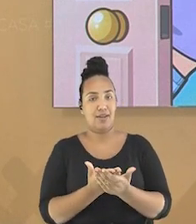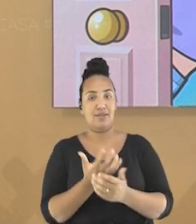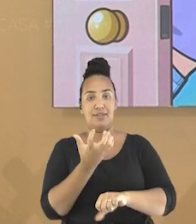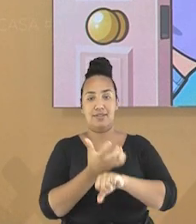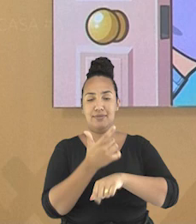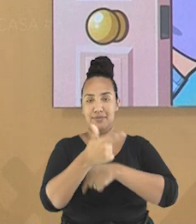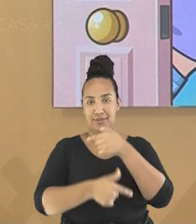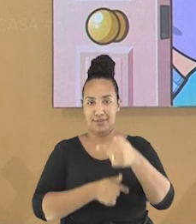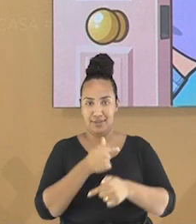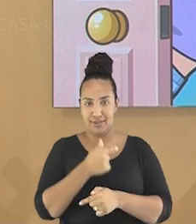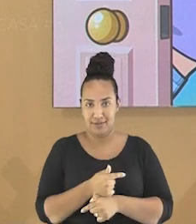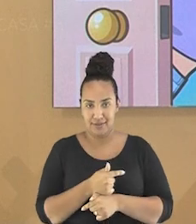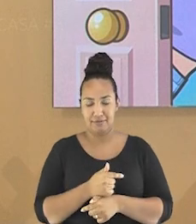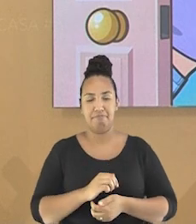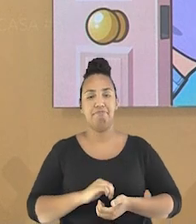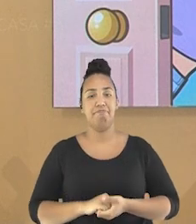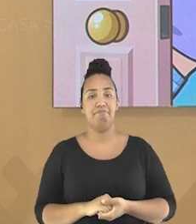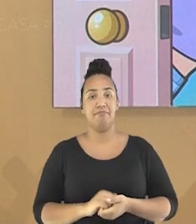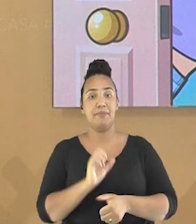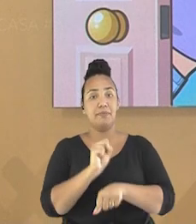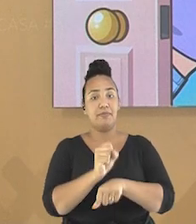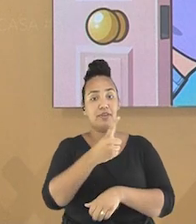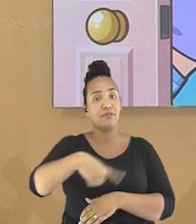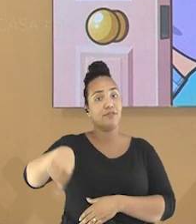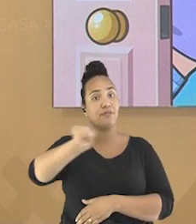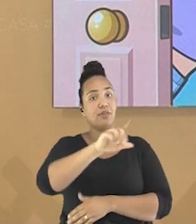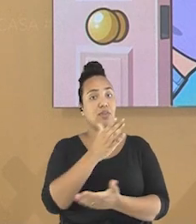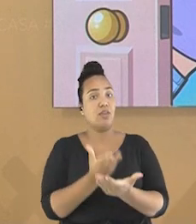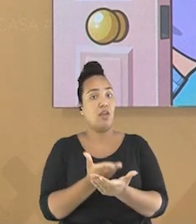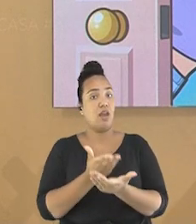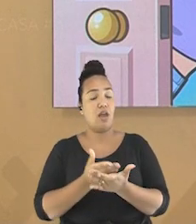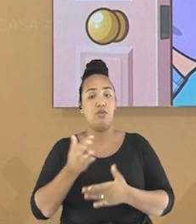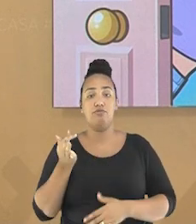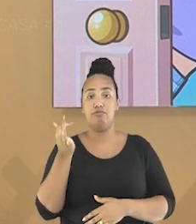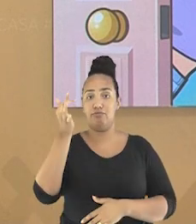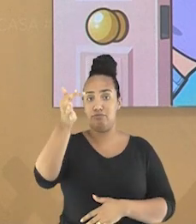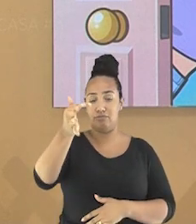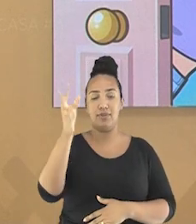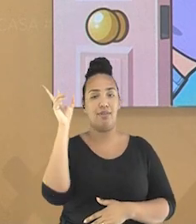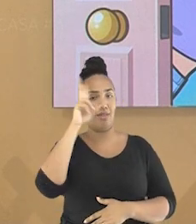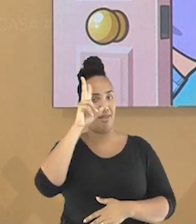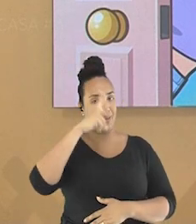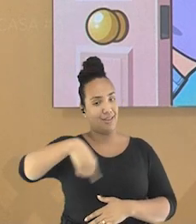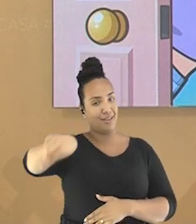geografia aqui no Dever em Casa na TV. Te espero no nosso próximo encontro.